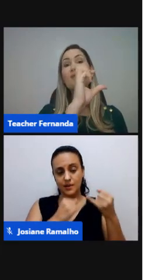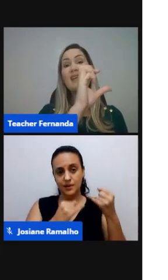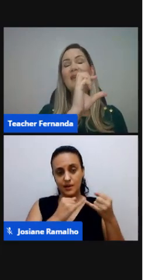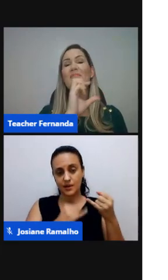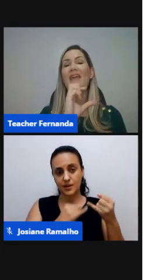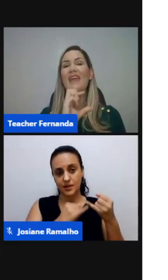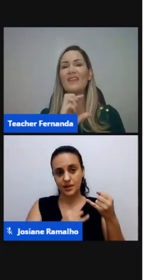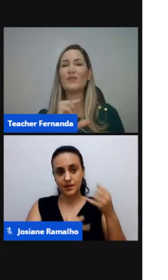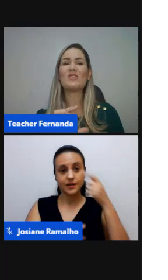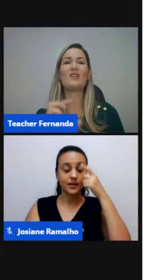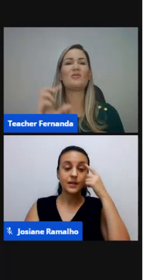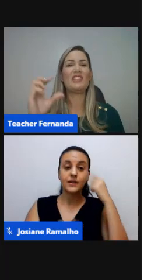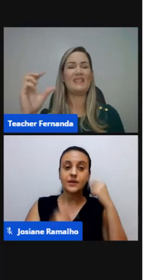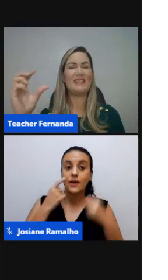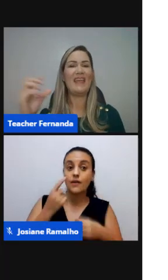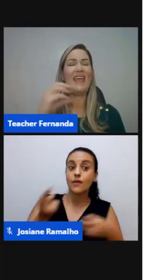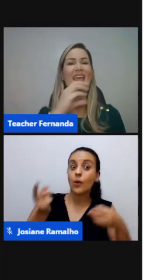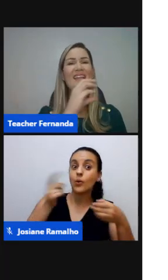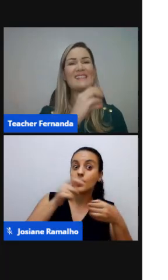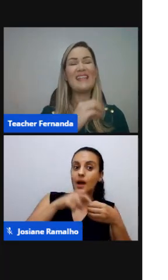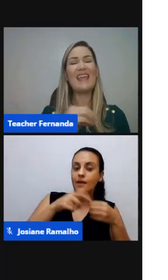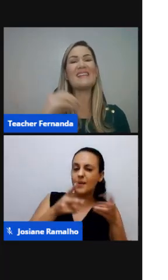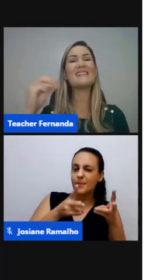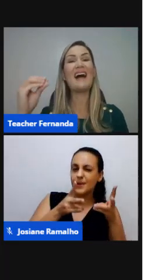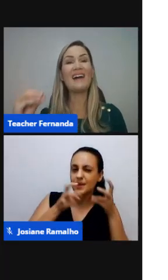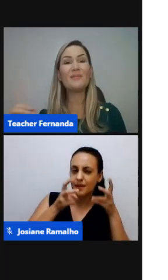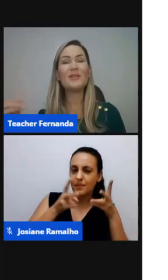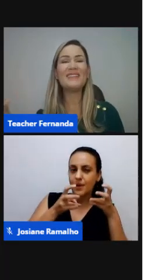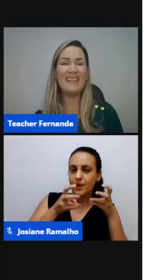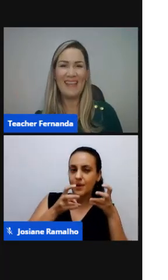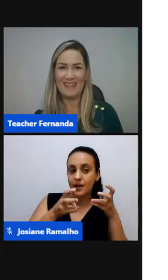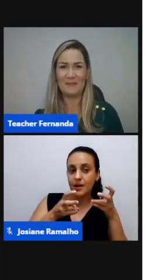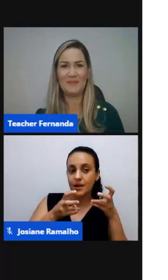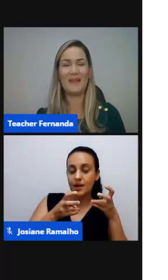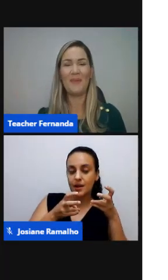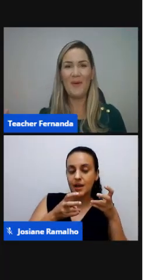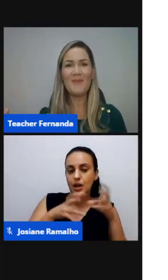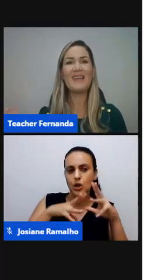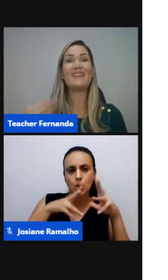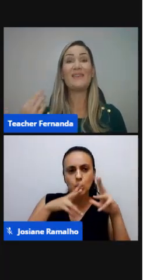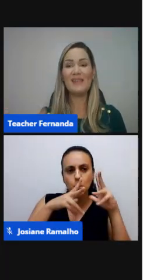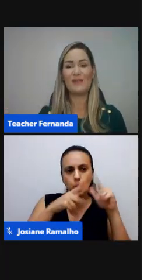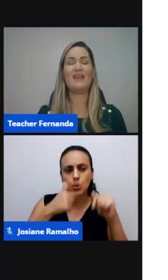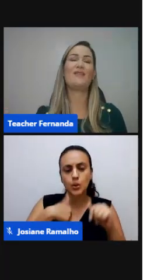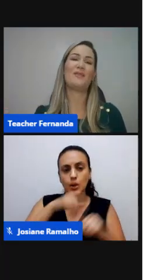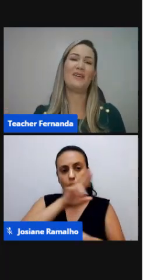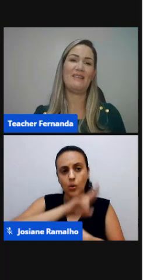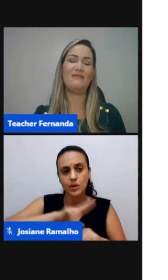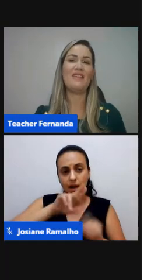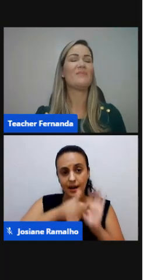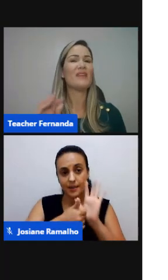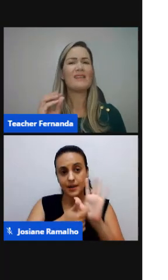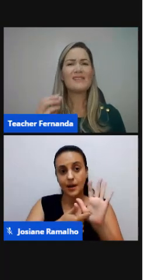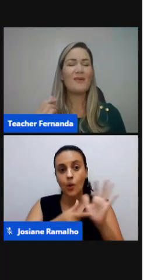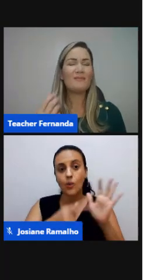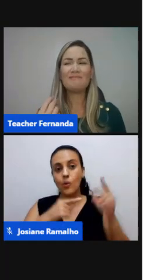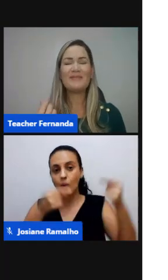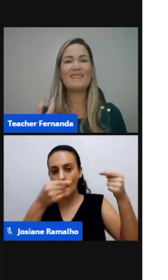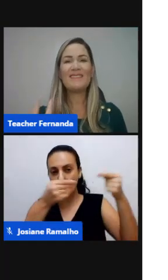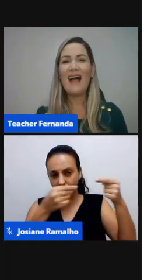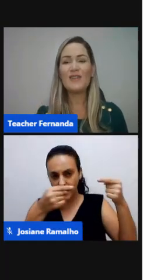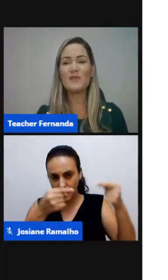apresentação, os elementos que eu utilizei, eles têm essa harmonia, tá bom? Então, isso é iconografia.